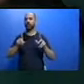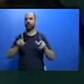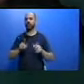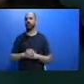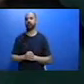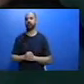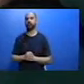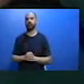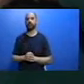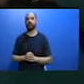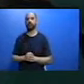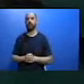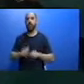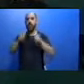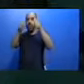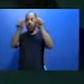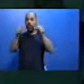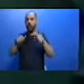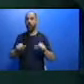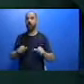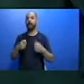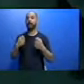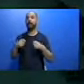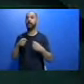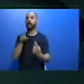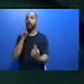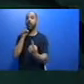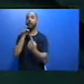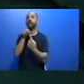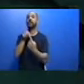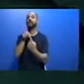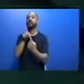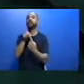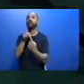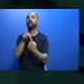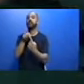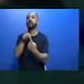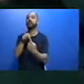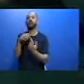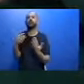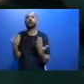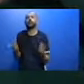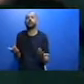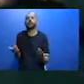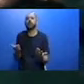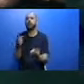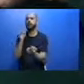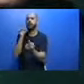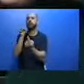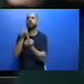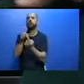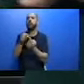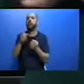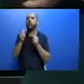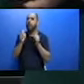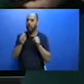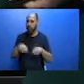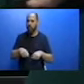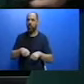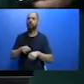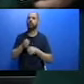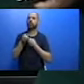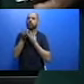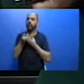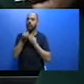é um cartaz precisa ter um objetivo eu preciso saber para quê que eu vou fazer pode ser uma informação